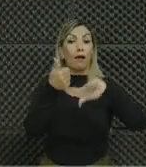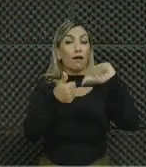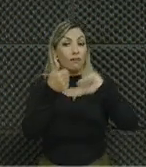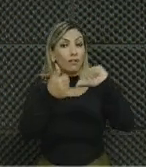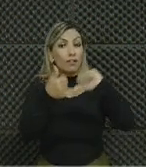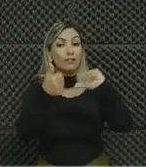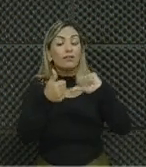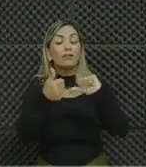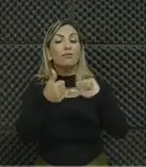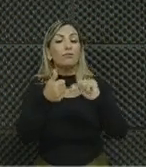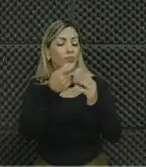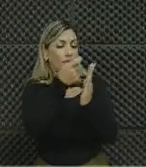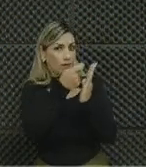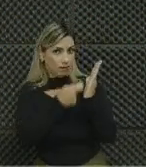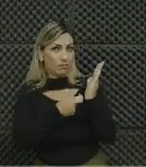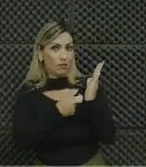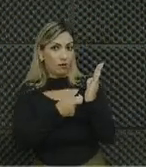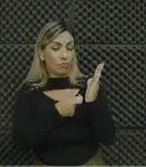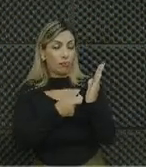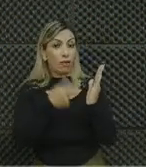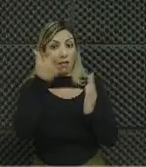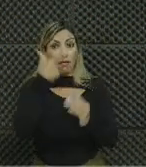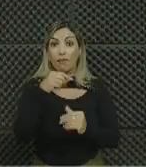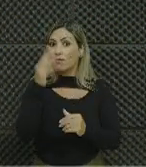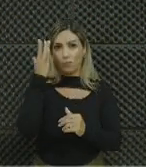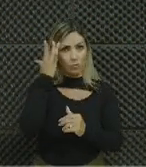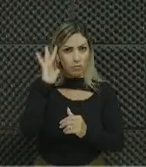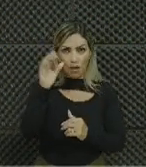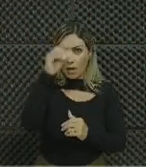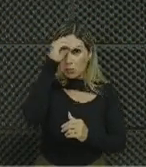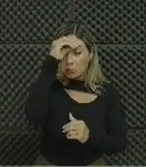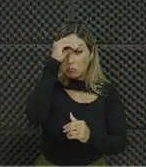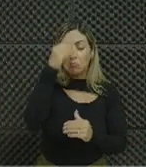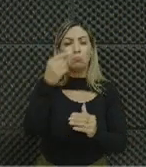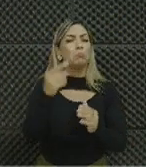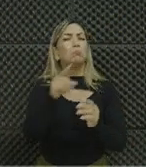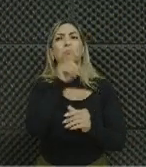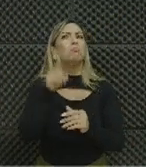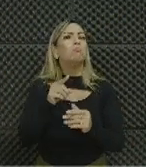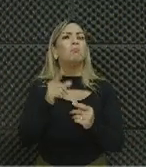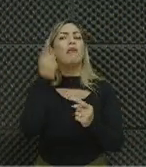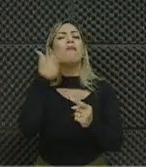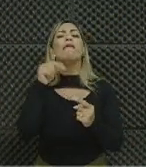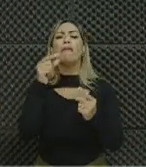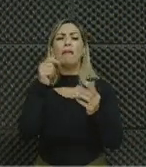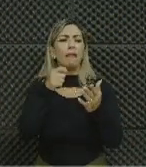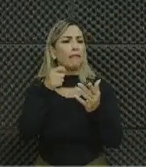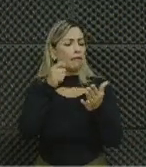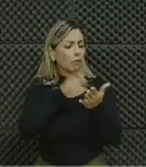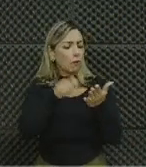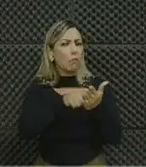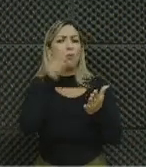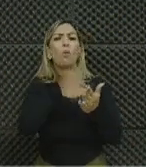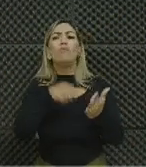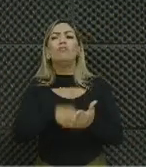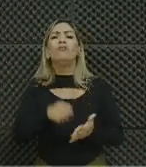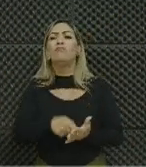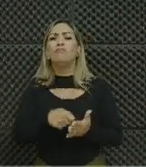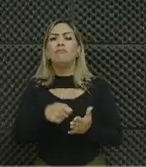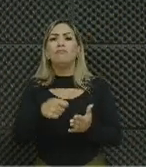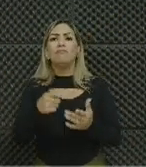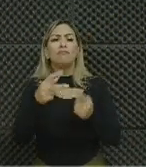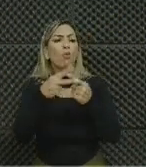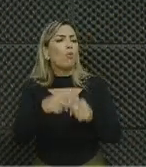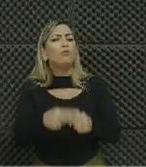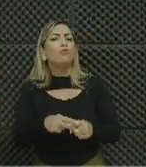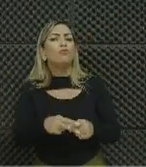da redação. Para quem ainda não sabe, fica se perguntando, quem é que vai corrigir a minha redação? Como